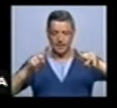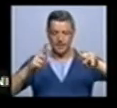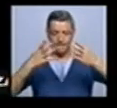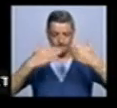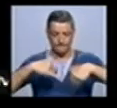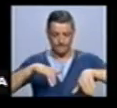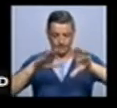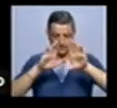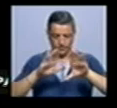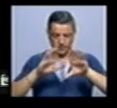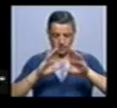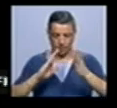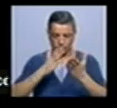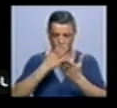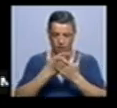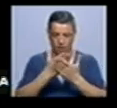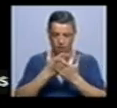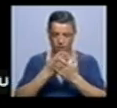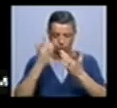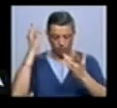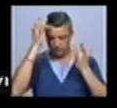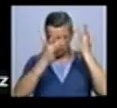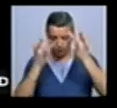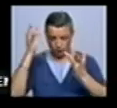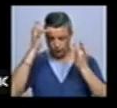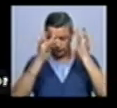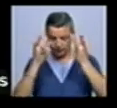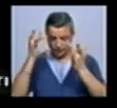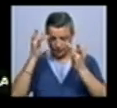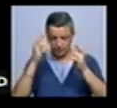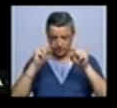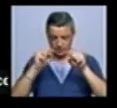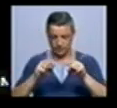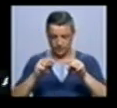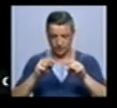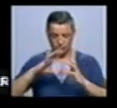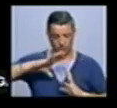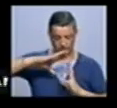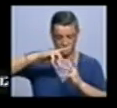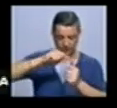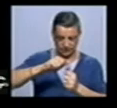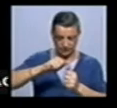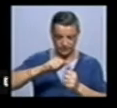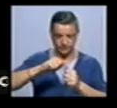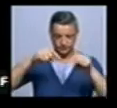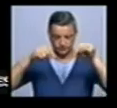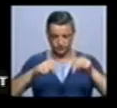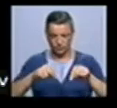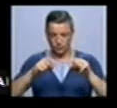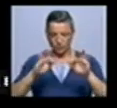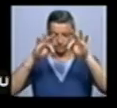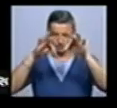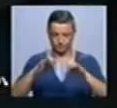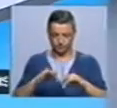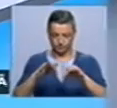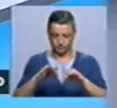fundo, transparecer outras teorias sobre a própria formação de exoplanetas. Hoje, Miguel, terminamos